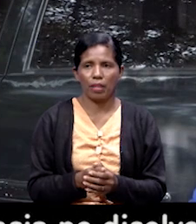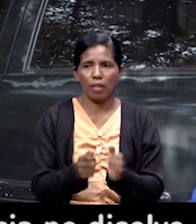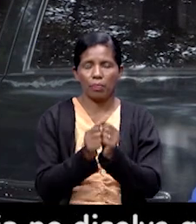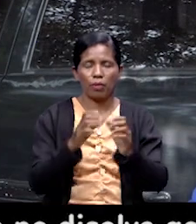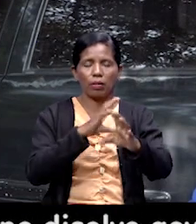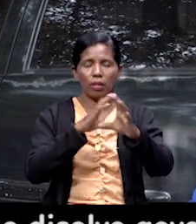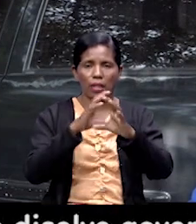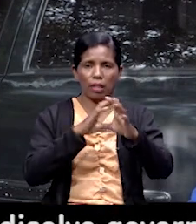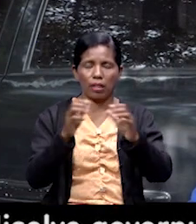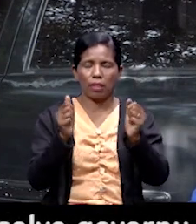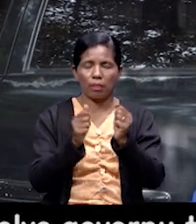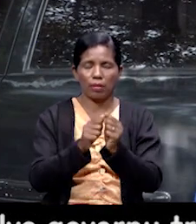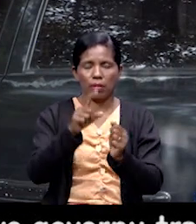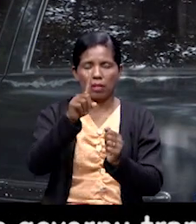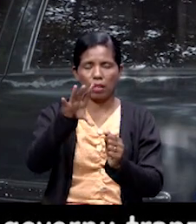carreta